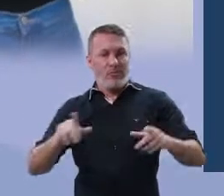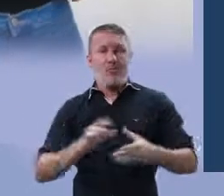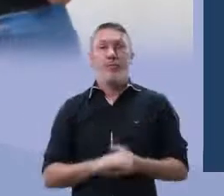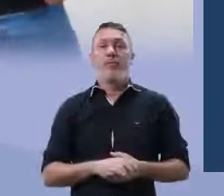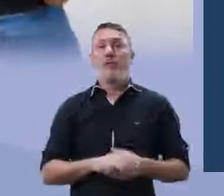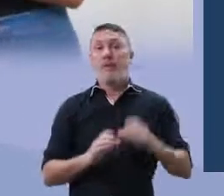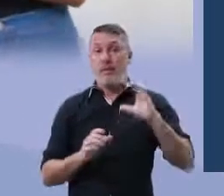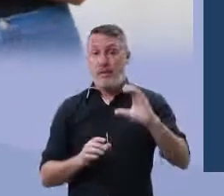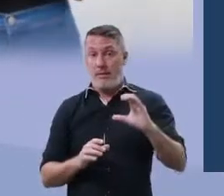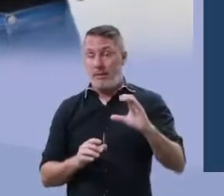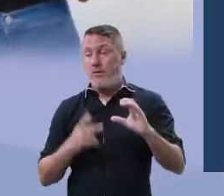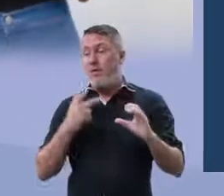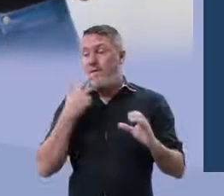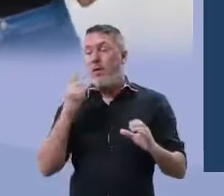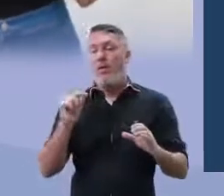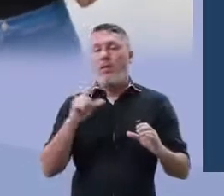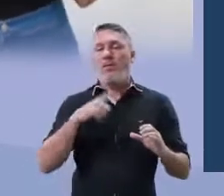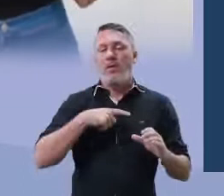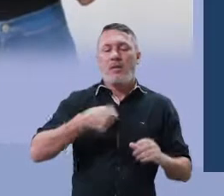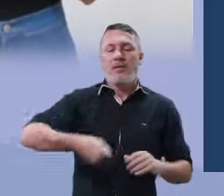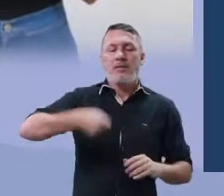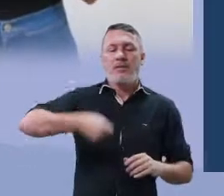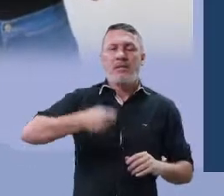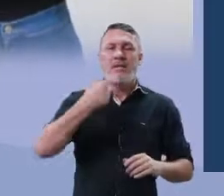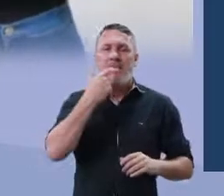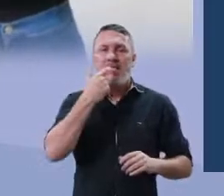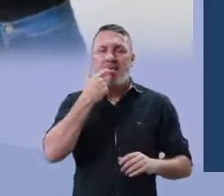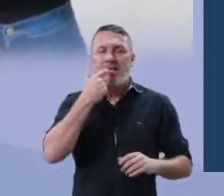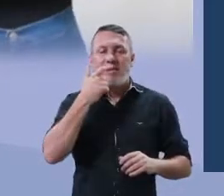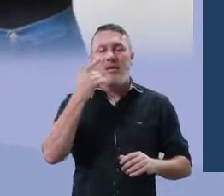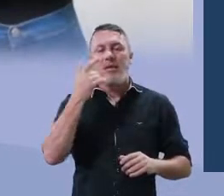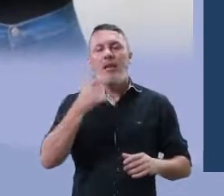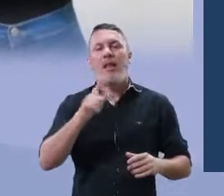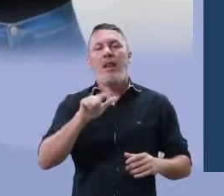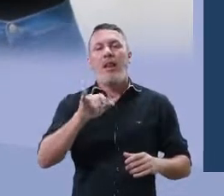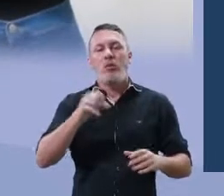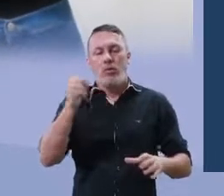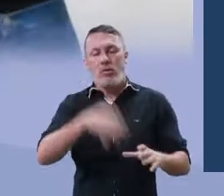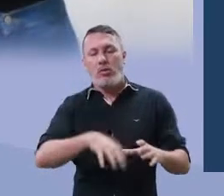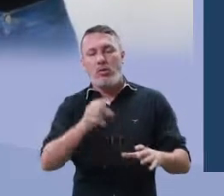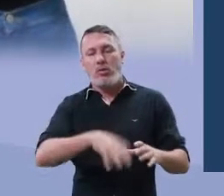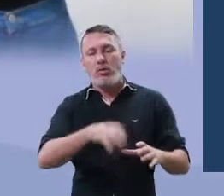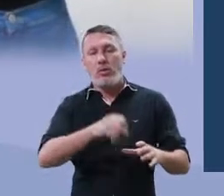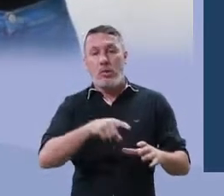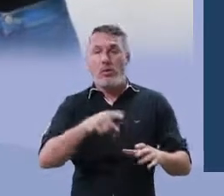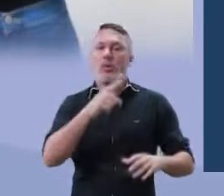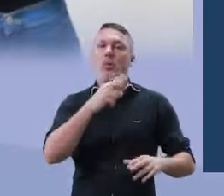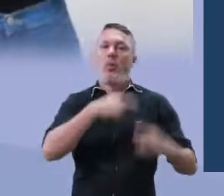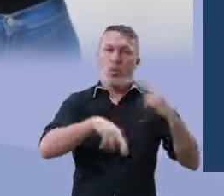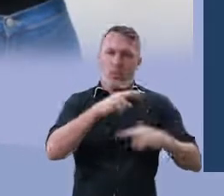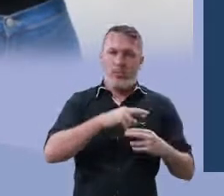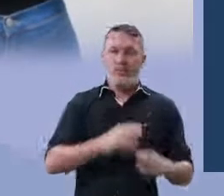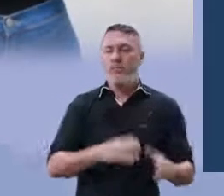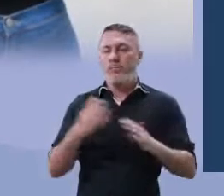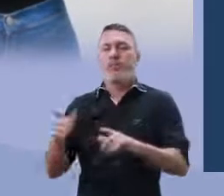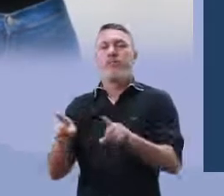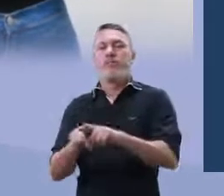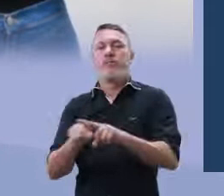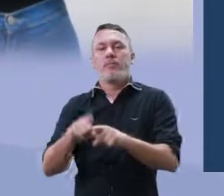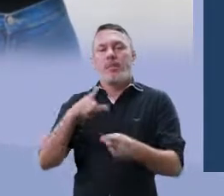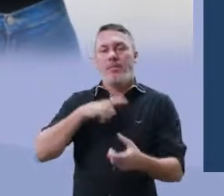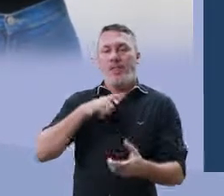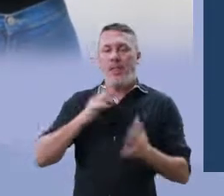um material diferente. A letra C, que é sacos plásticos como acondicionante de lixo caseiro, você está